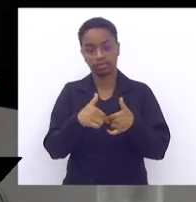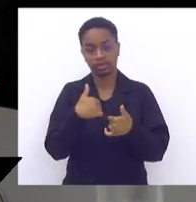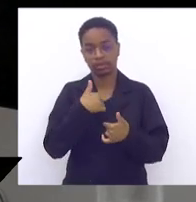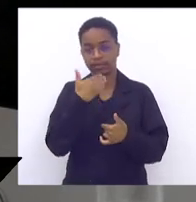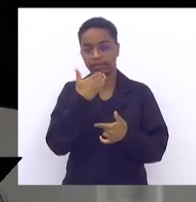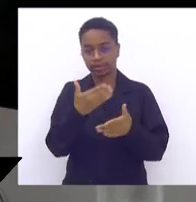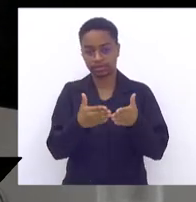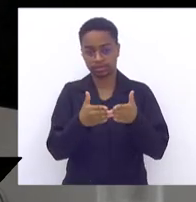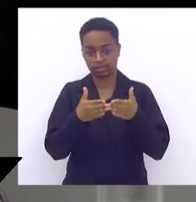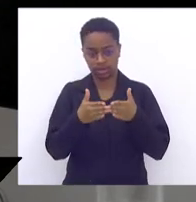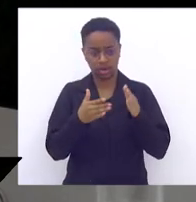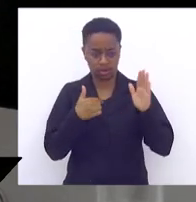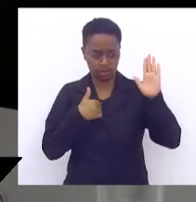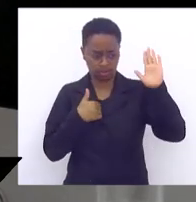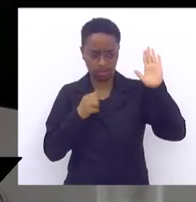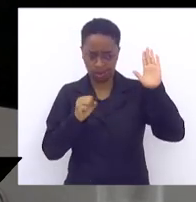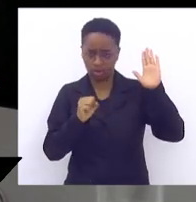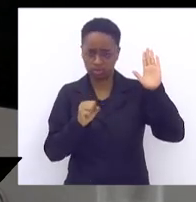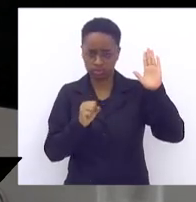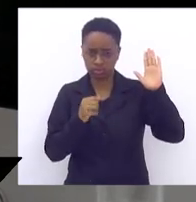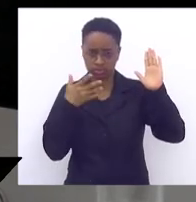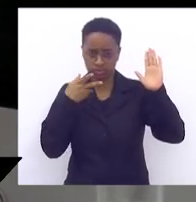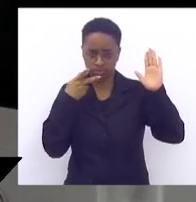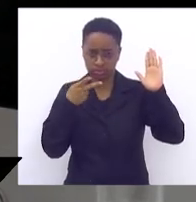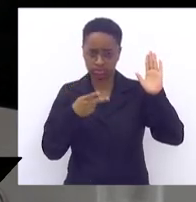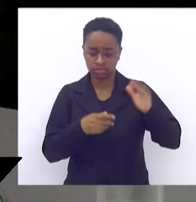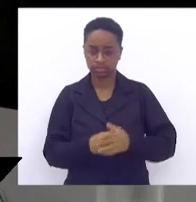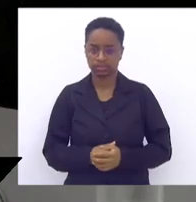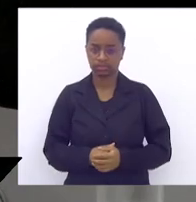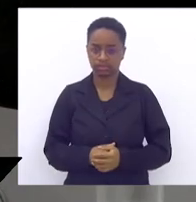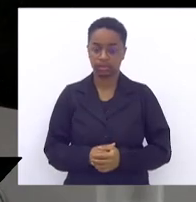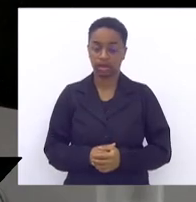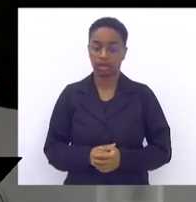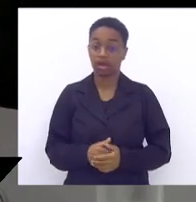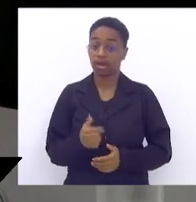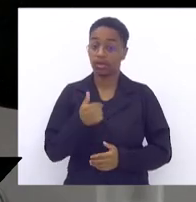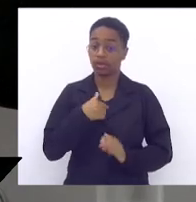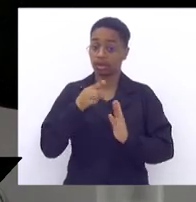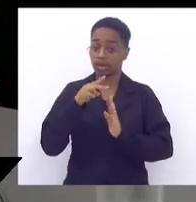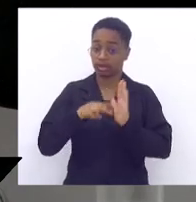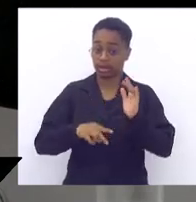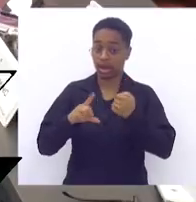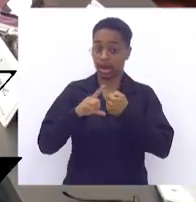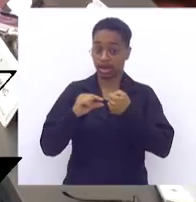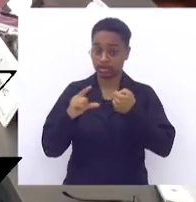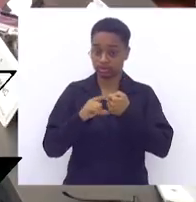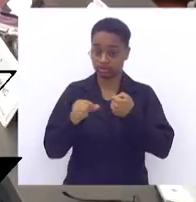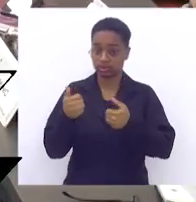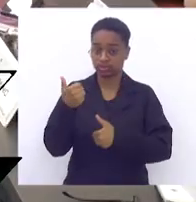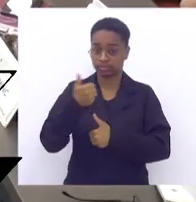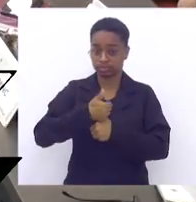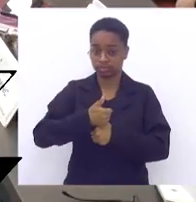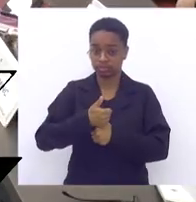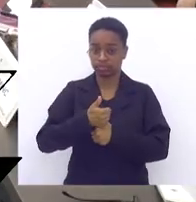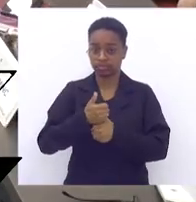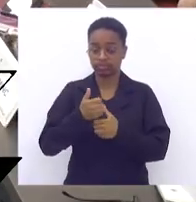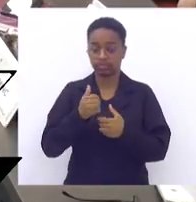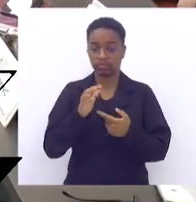Vossa Excelência, me permite uma parte, doutor Serginho? Permito. Deixa eu ler aqui um artigo do substitutivo, que